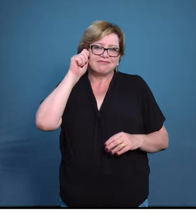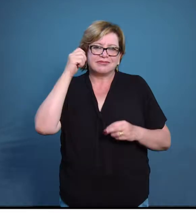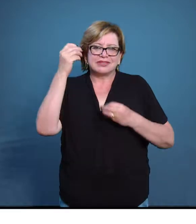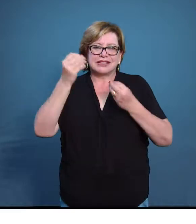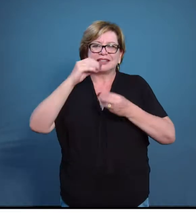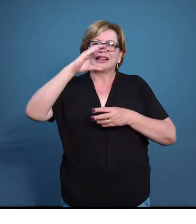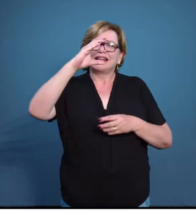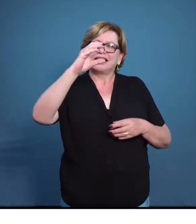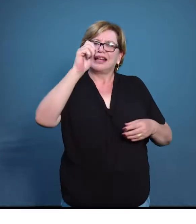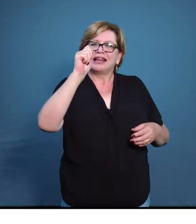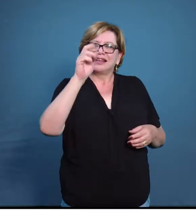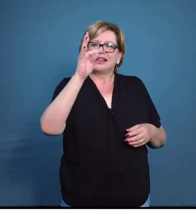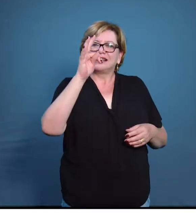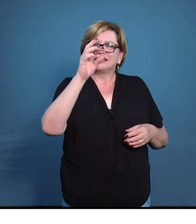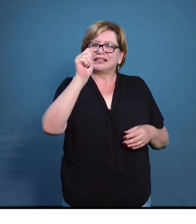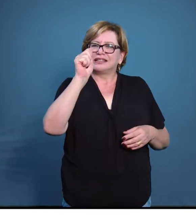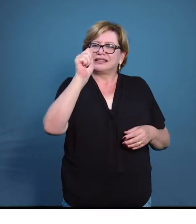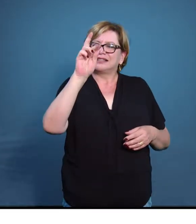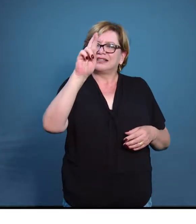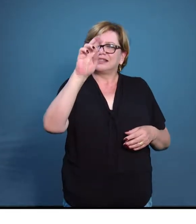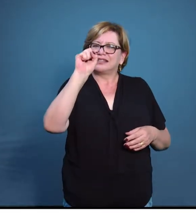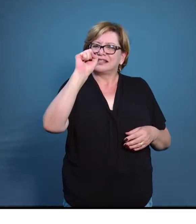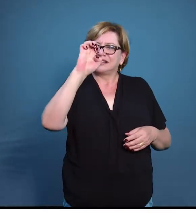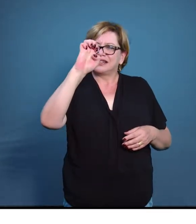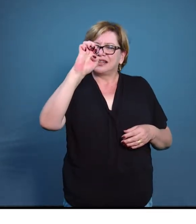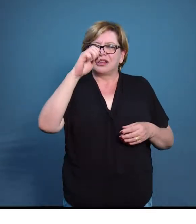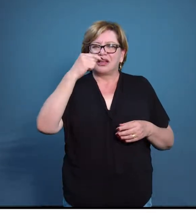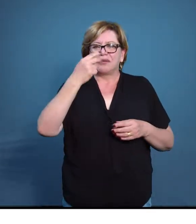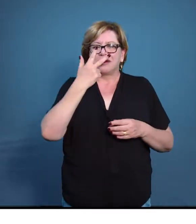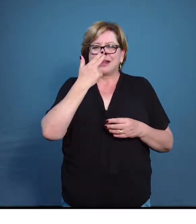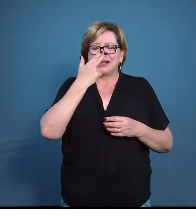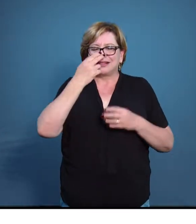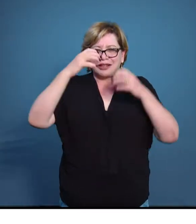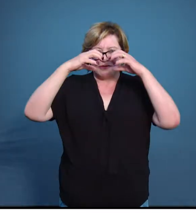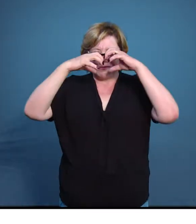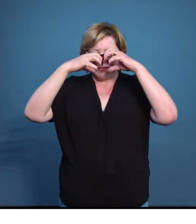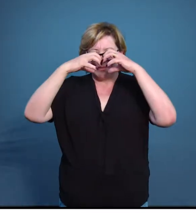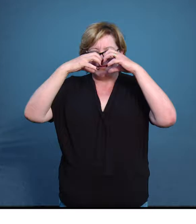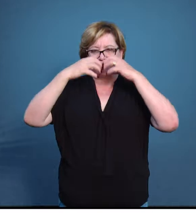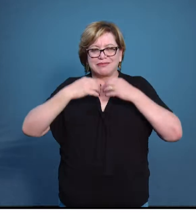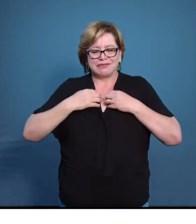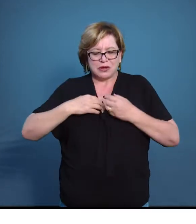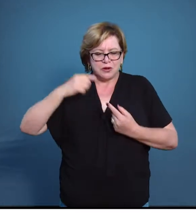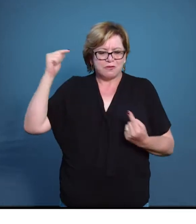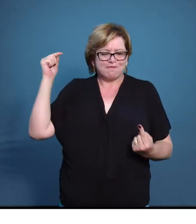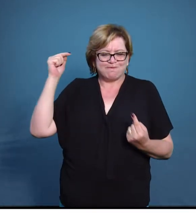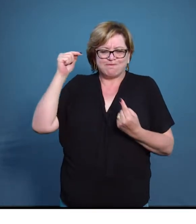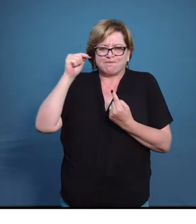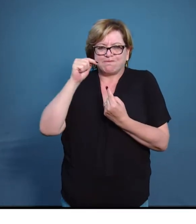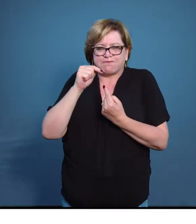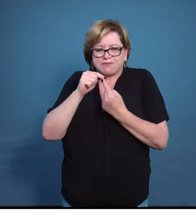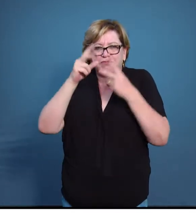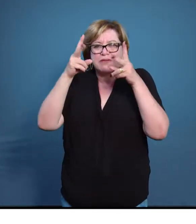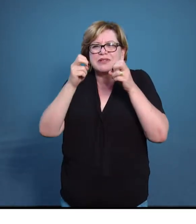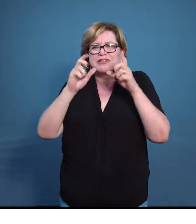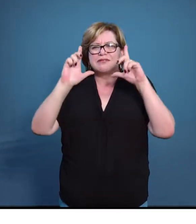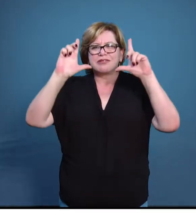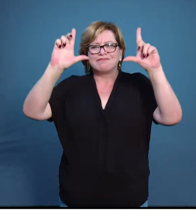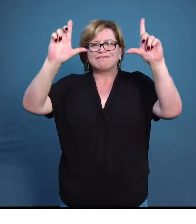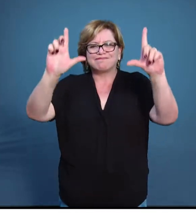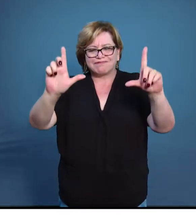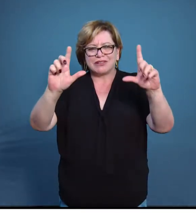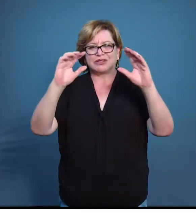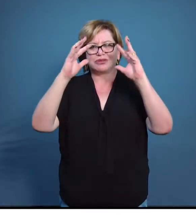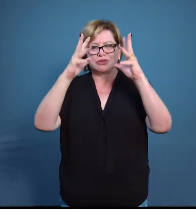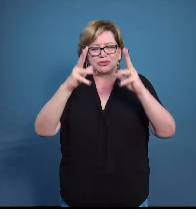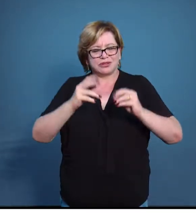em que o corpo e a mente se conectam para perceber o todo da obra. Para que esse efeito